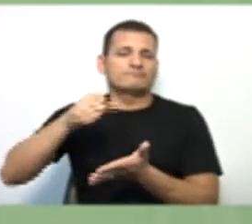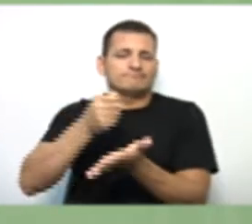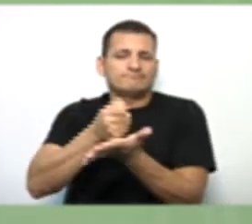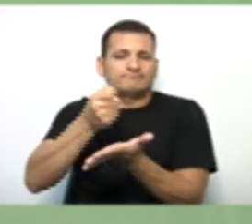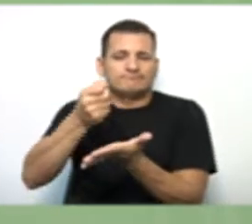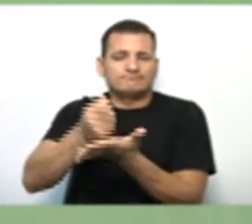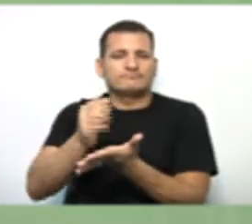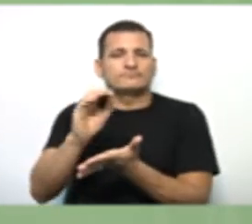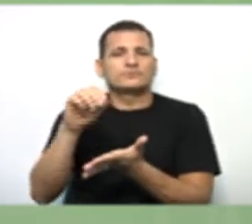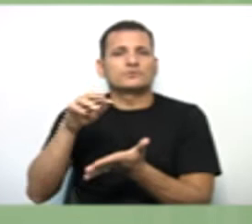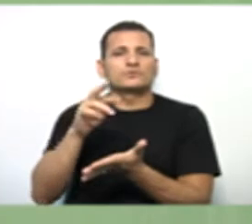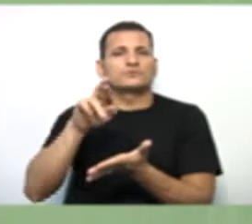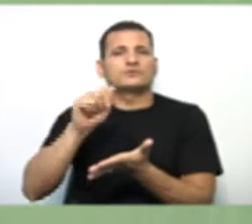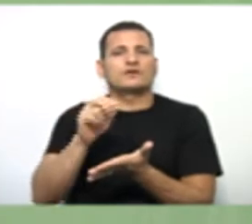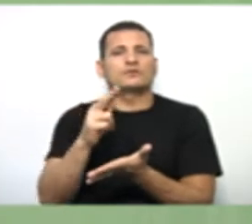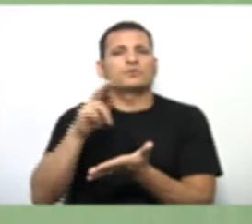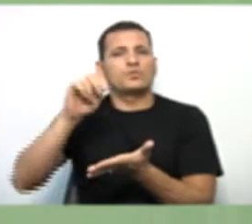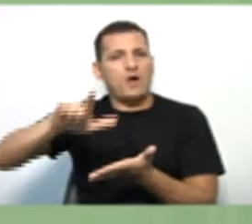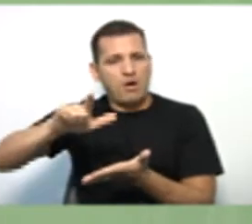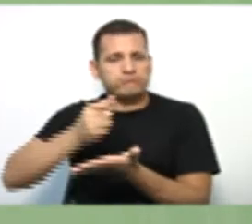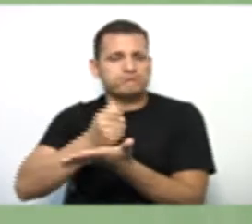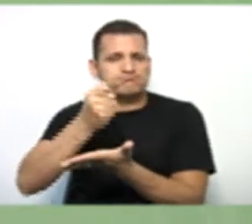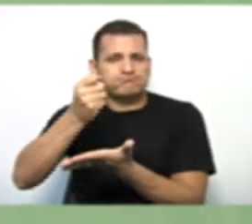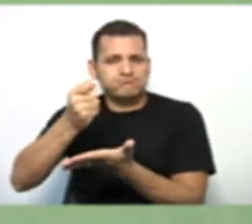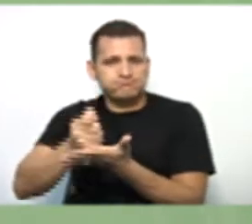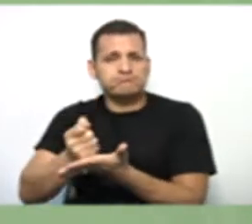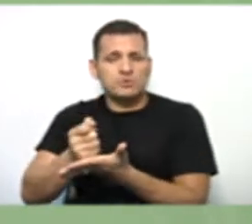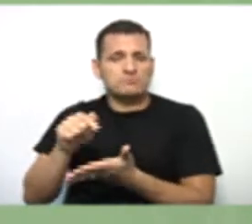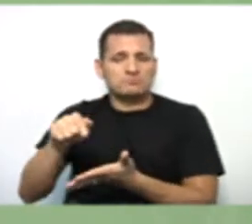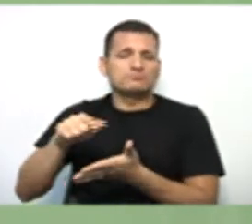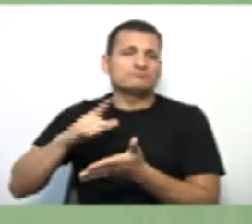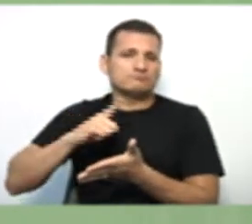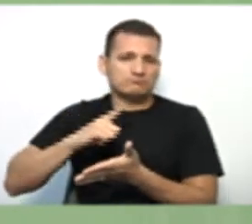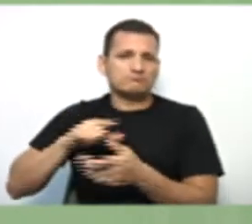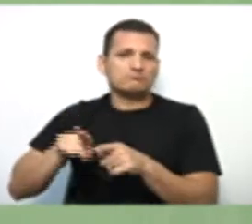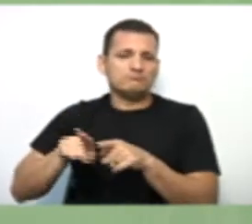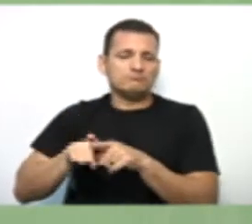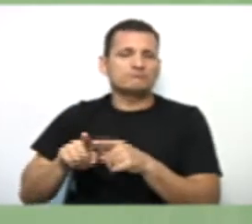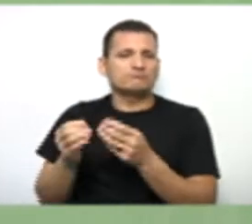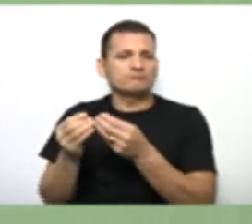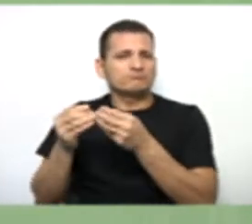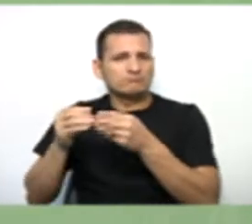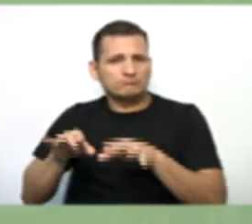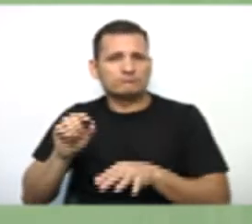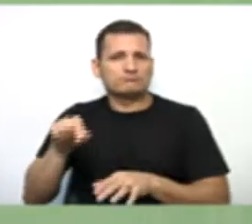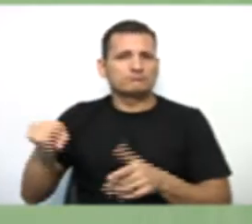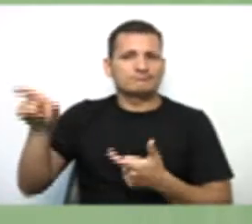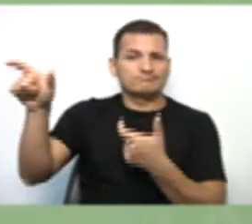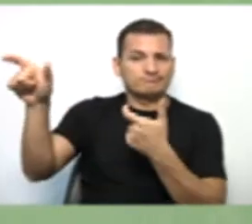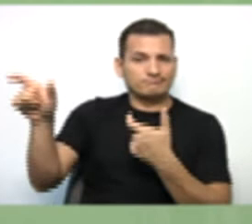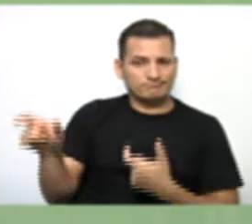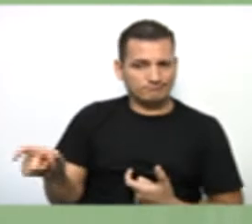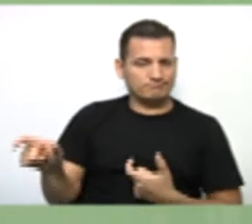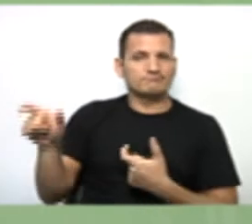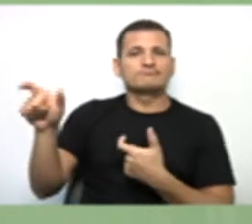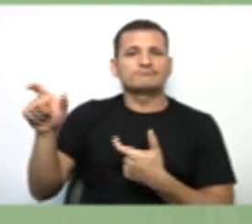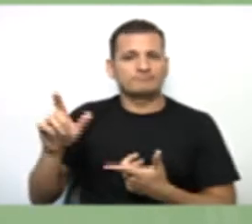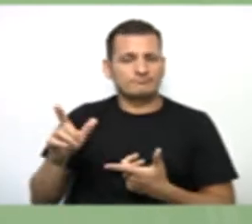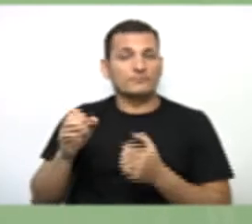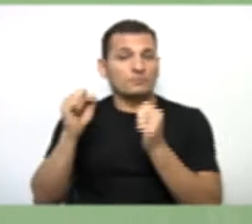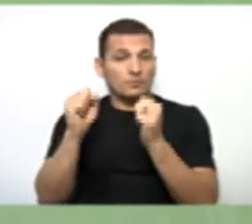que foram acertadas anteriormente e que afetam as relações atuais entre as duas partes. O